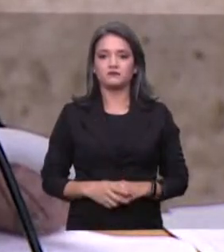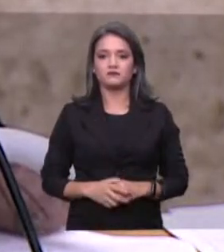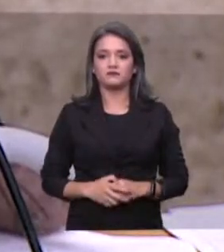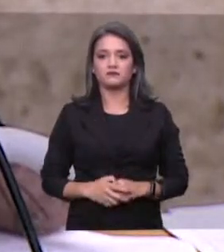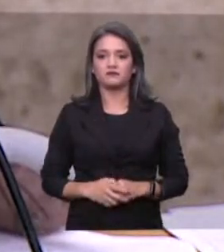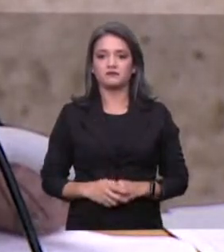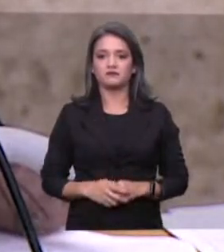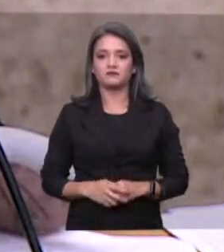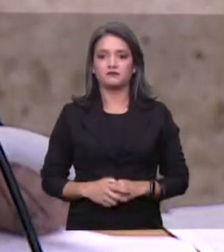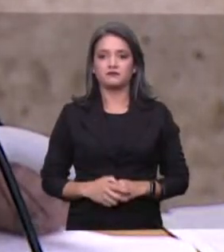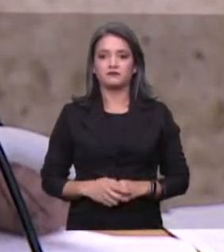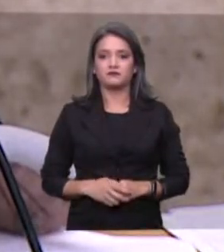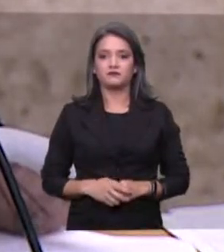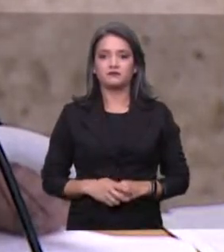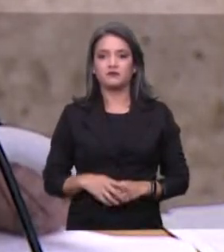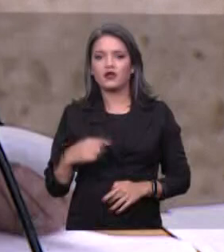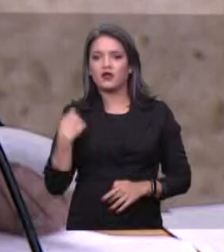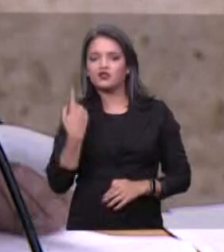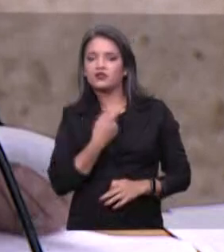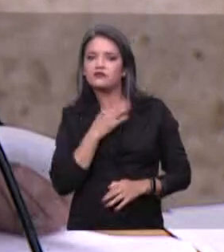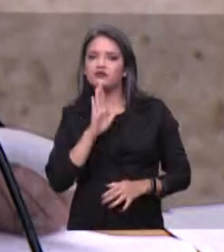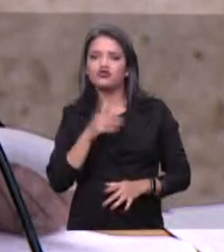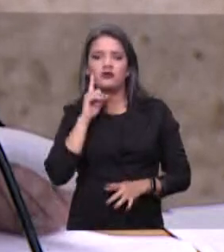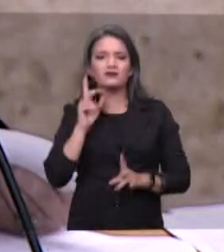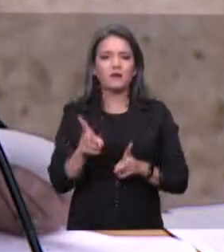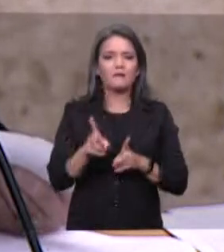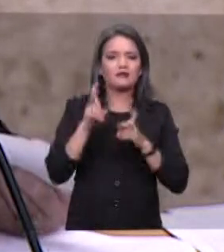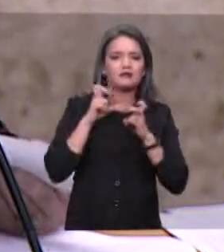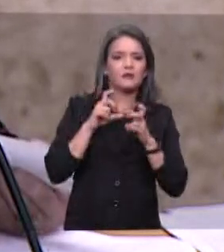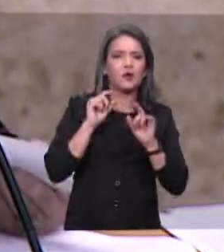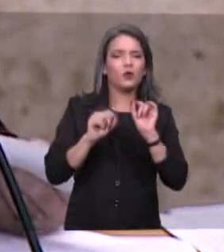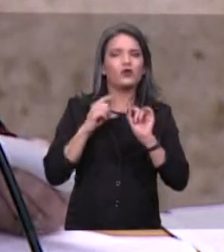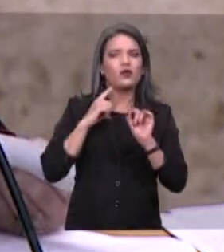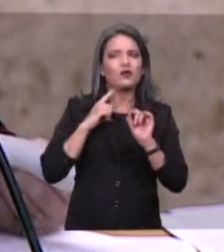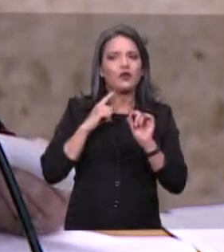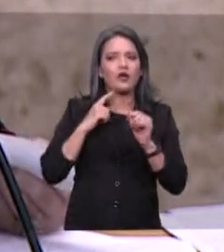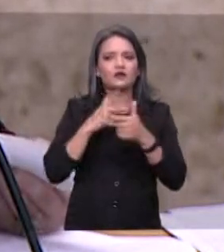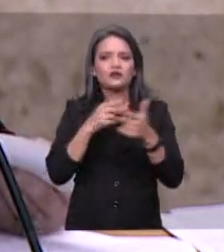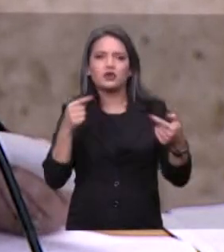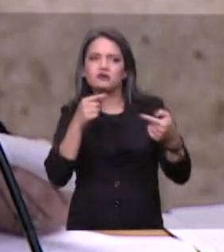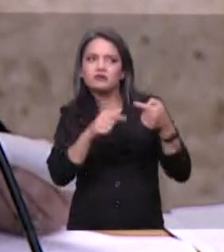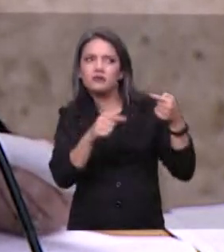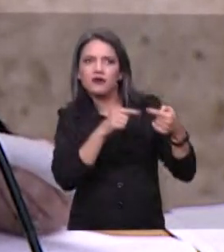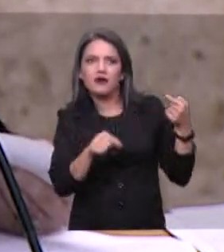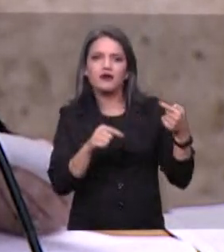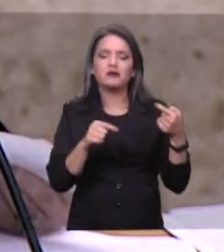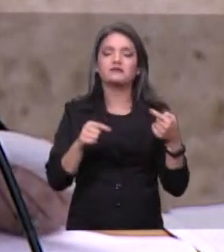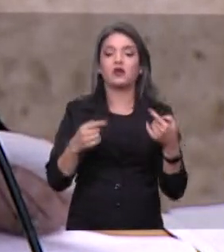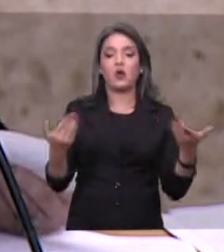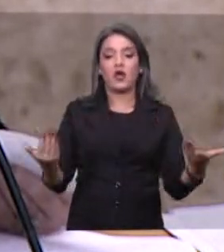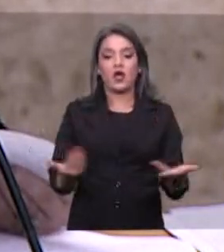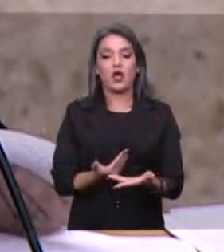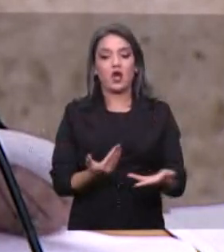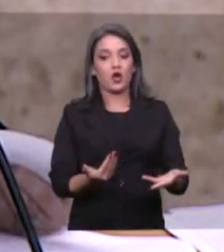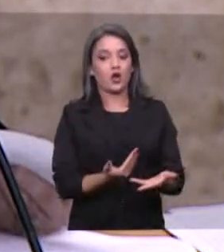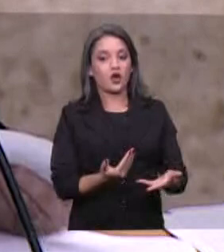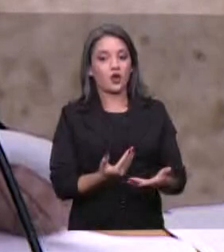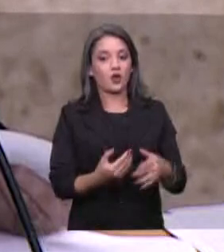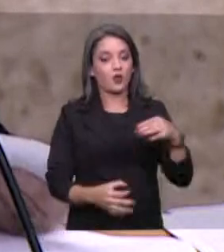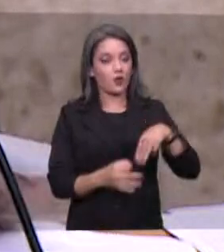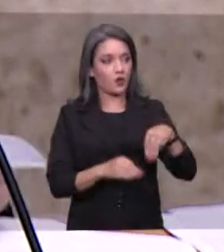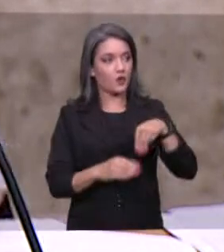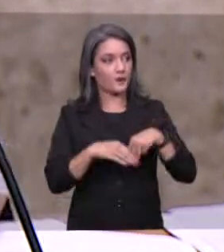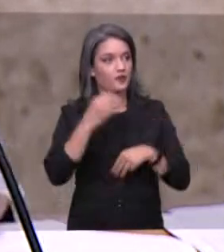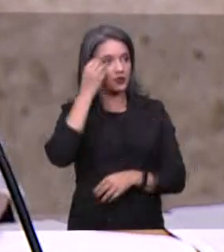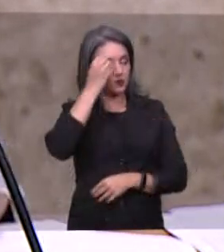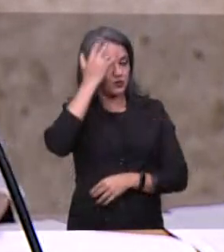as divergências parciais fixadas, e agora o ministro Fux me pede a palavra. Isso. E está, eu a